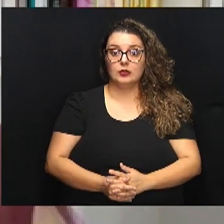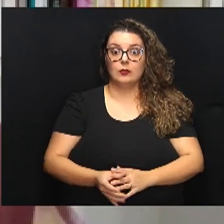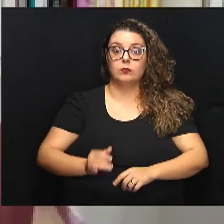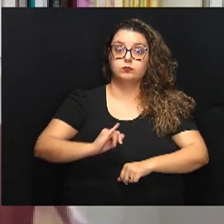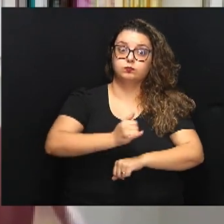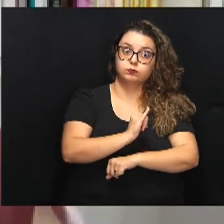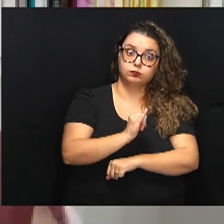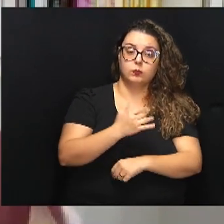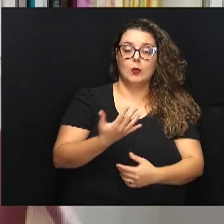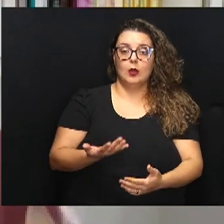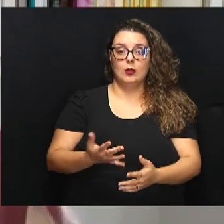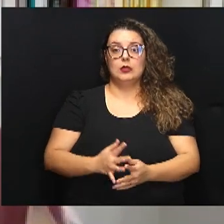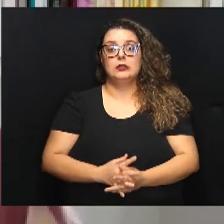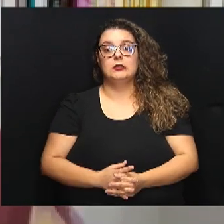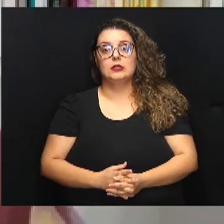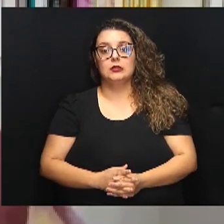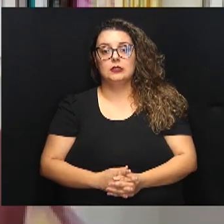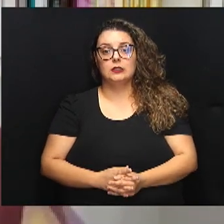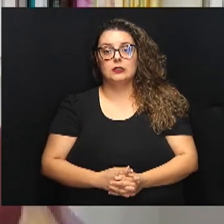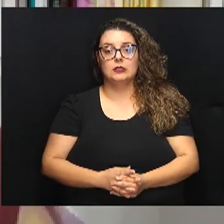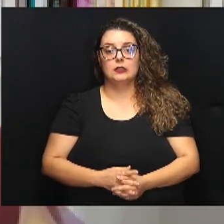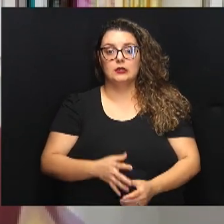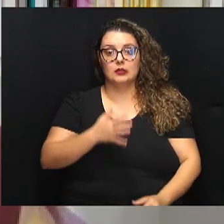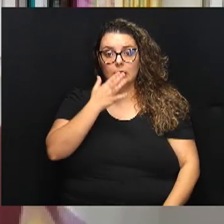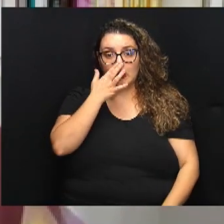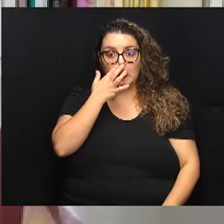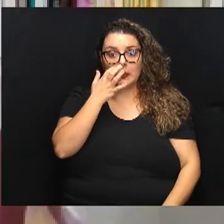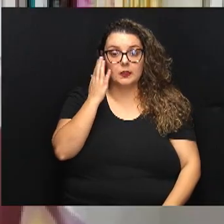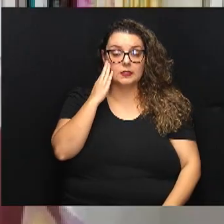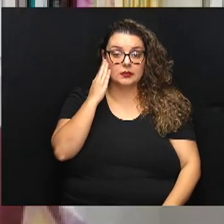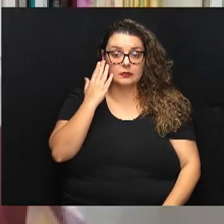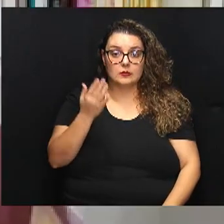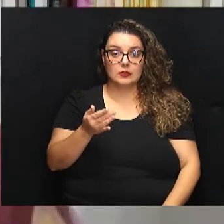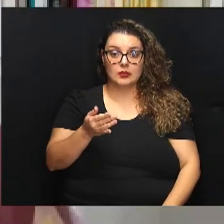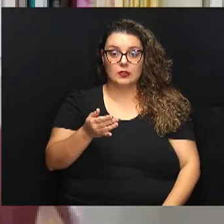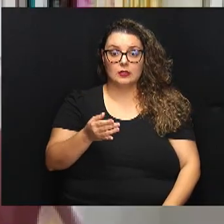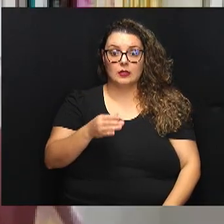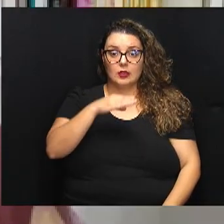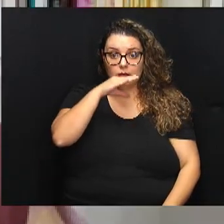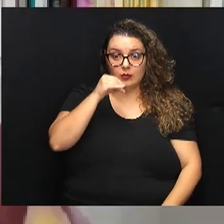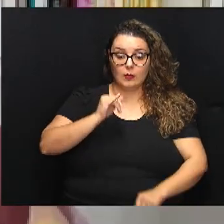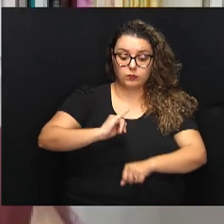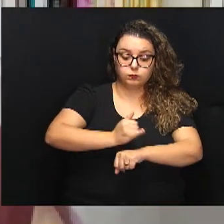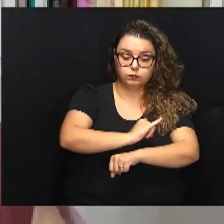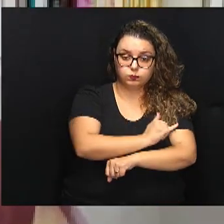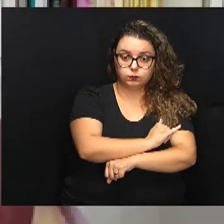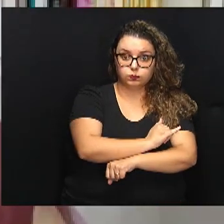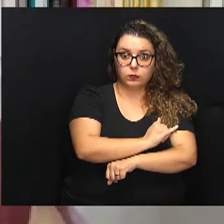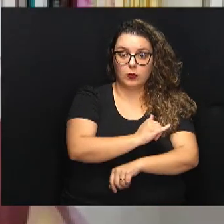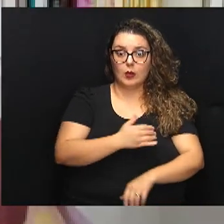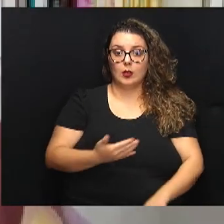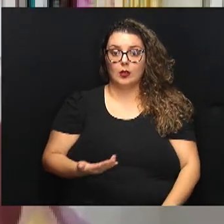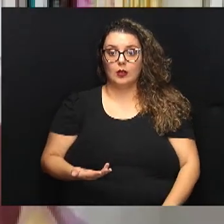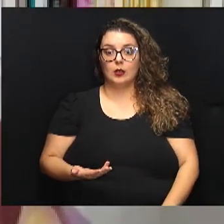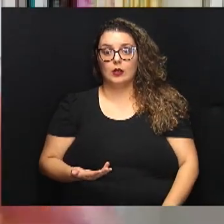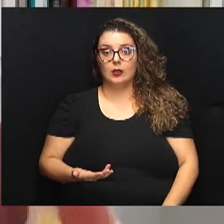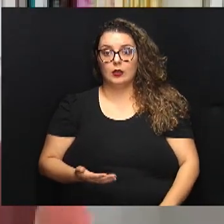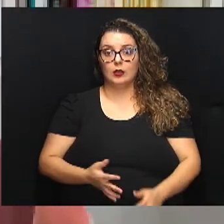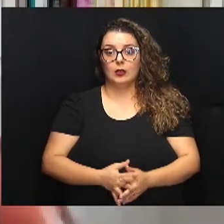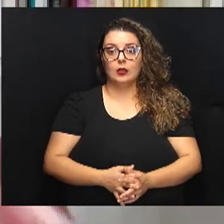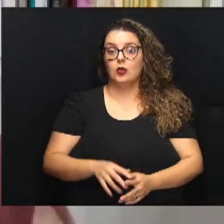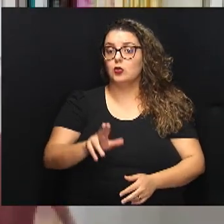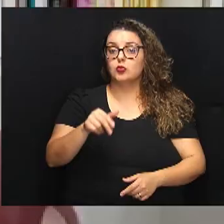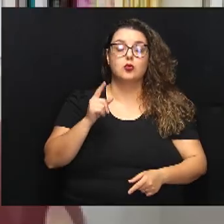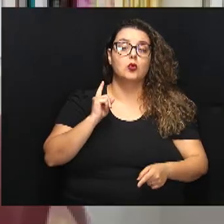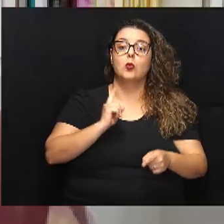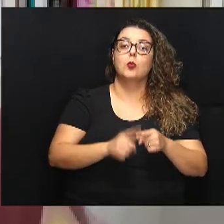obesidade, e saber, por exemplo, um adolescente com obesidade, eu nunca vou